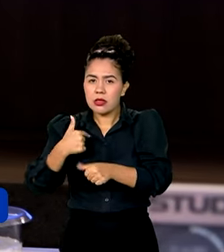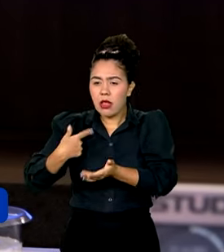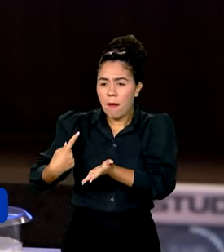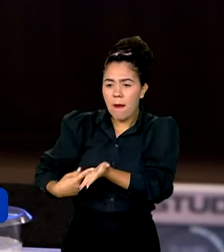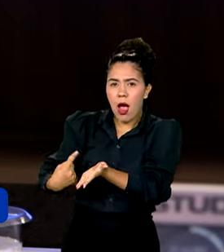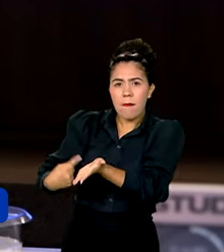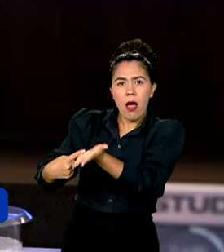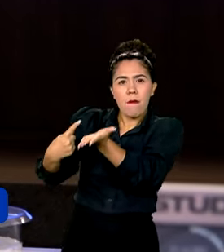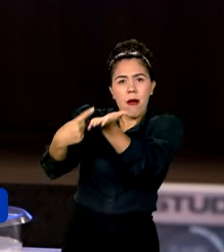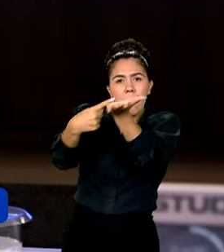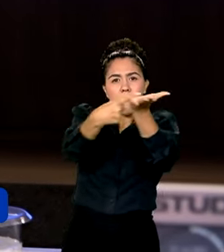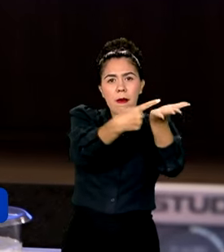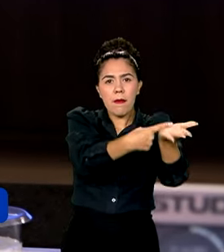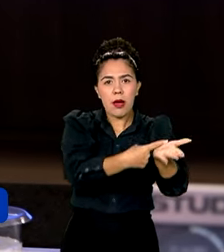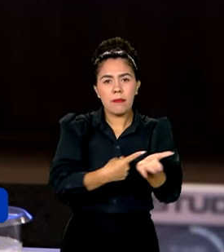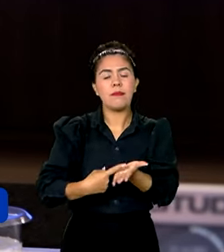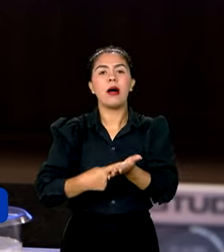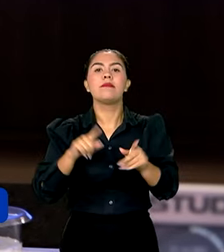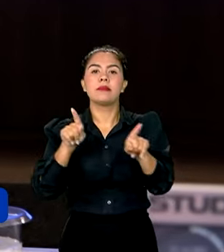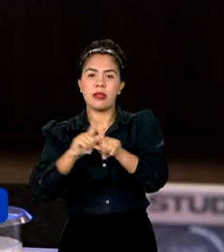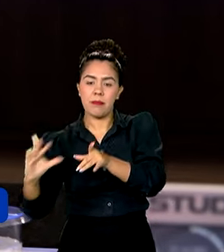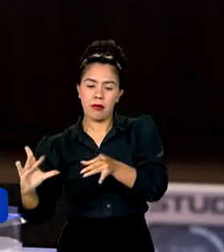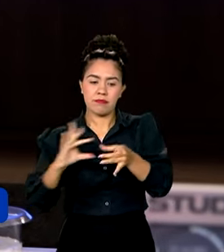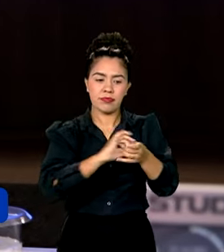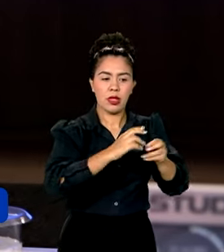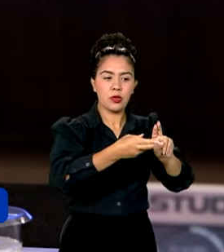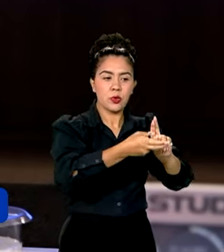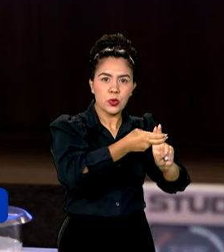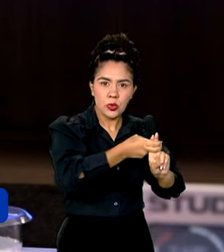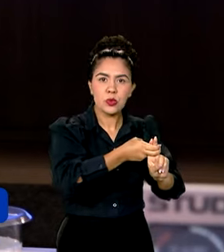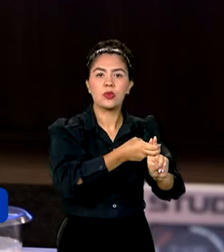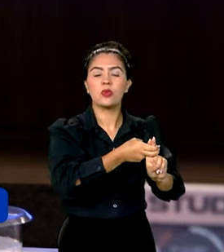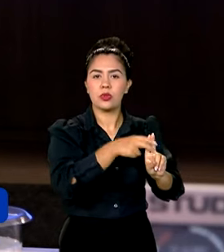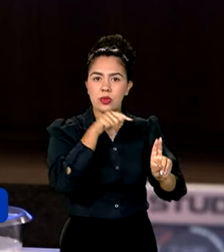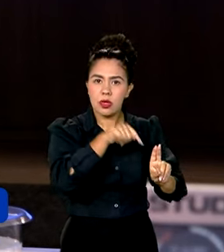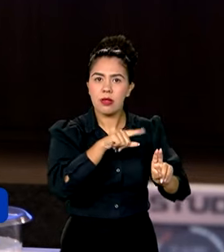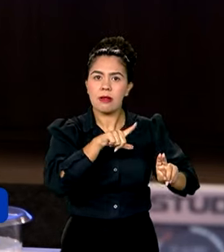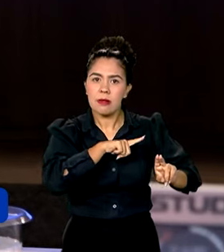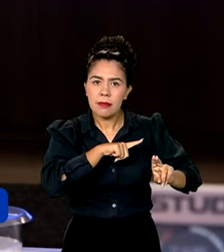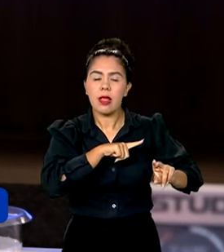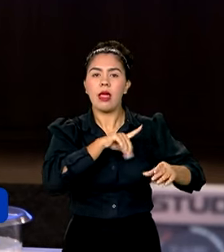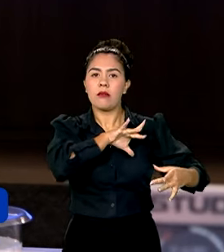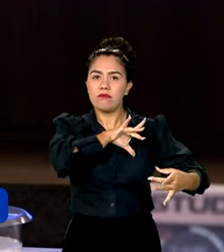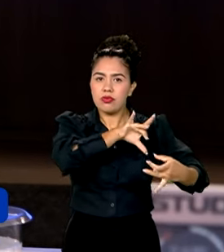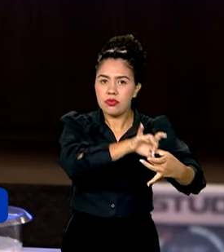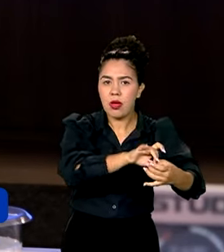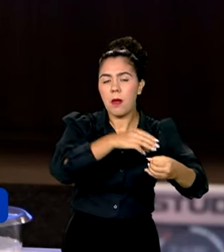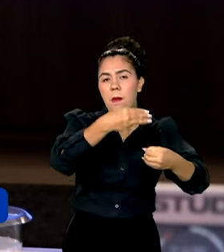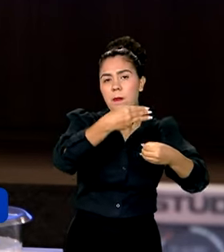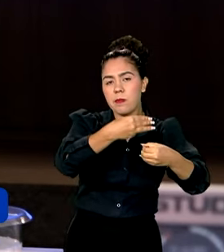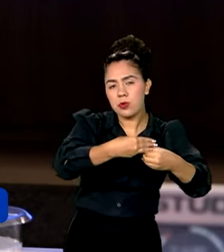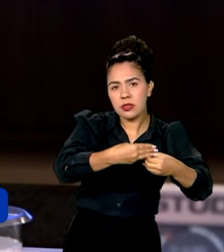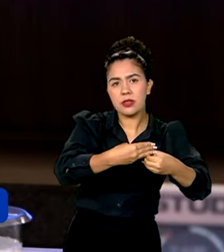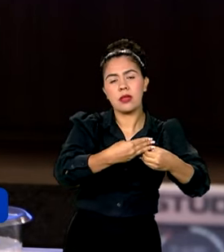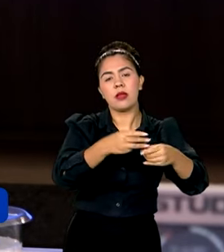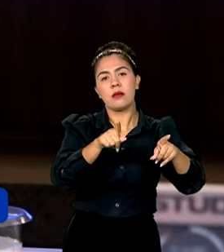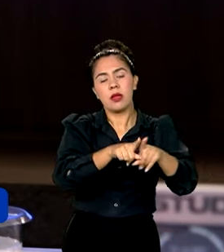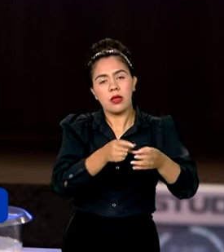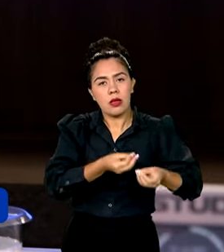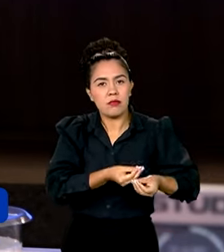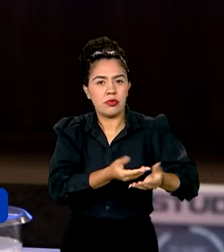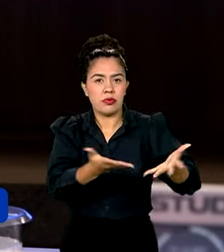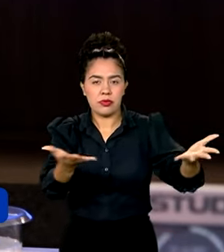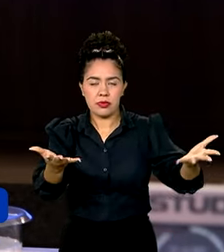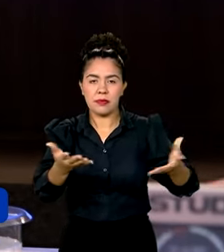que leva em conta a força do Sistema Único de Saúde e a sua capilaridade no município né onde se dá a vida